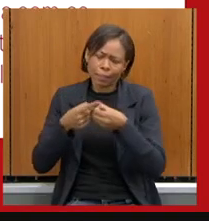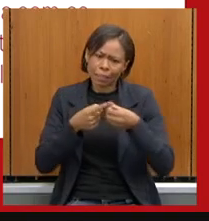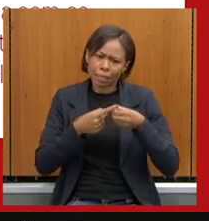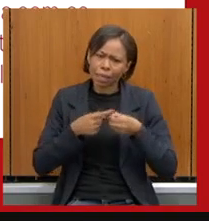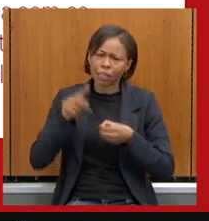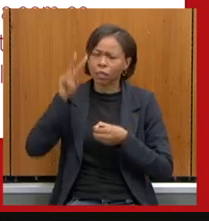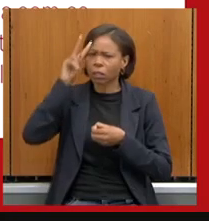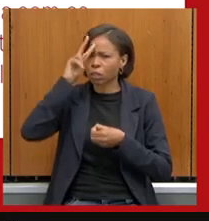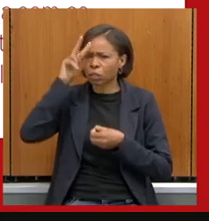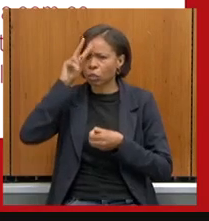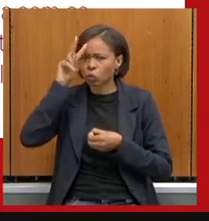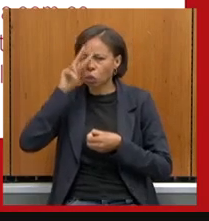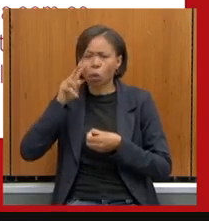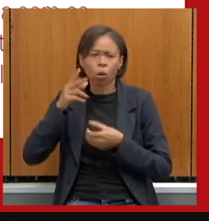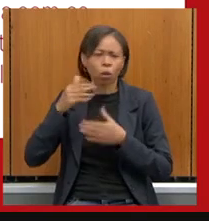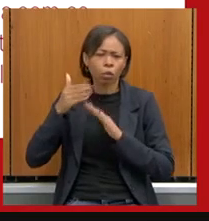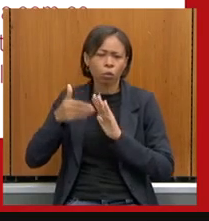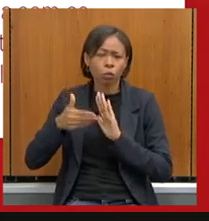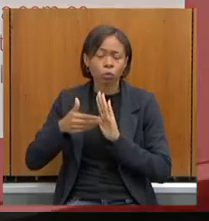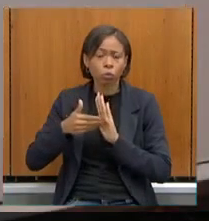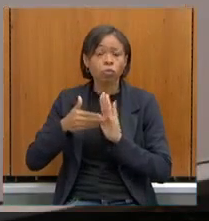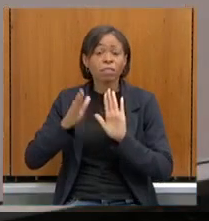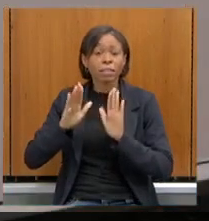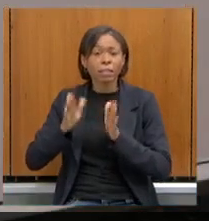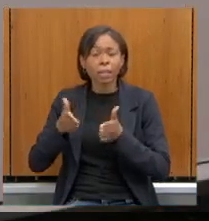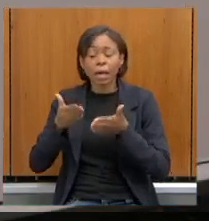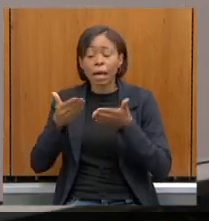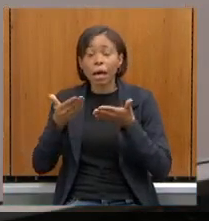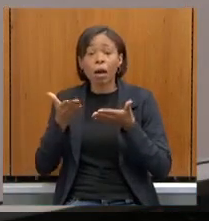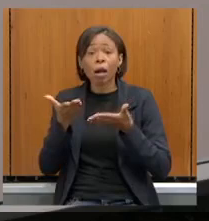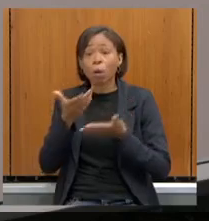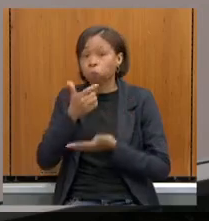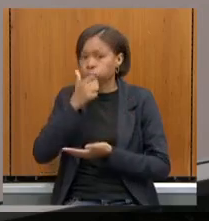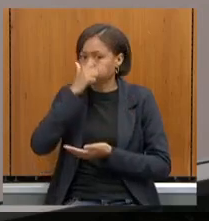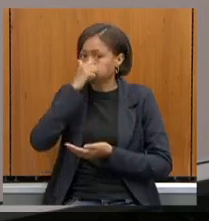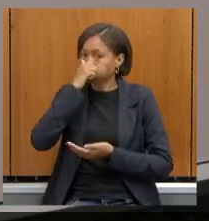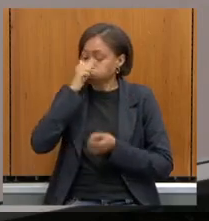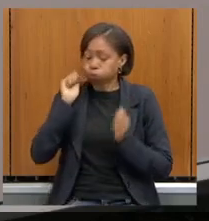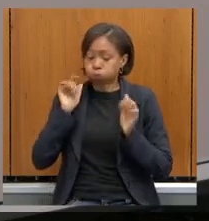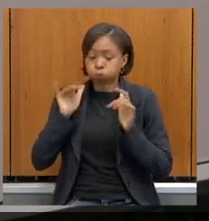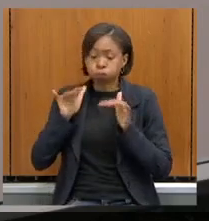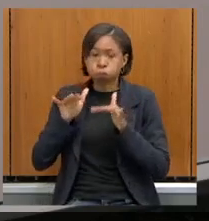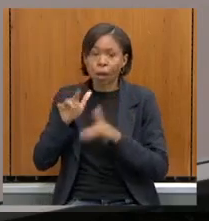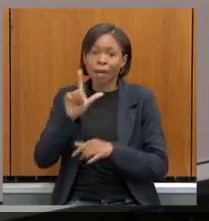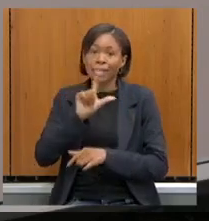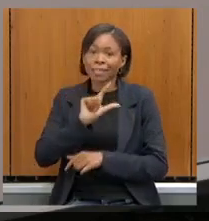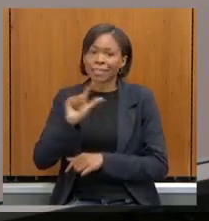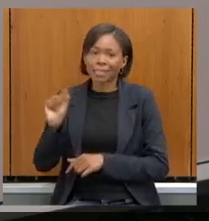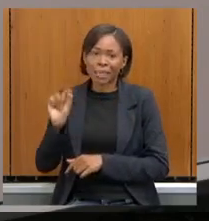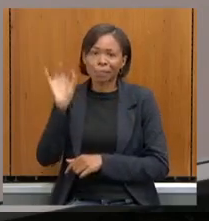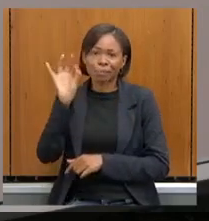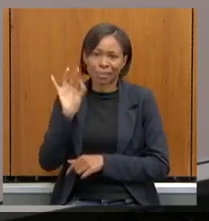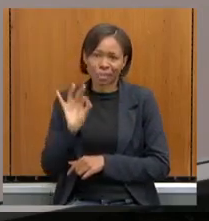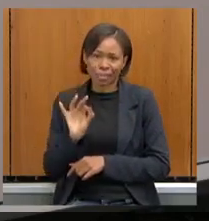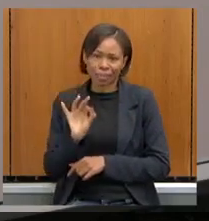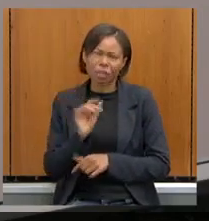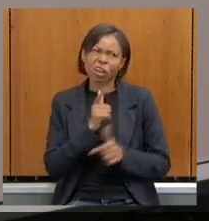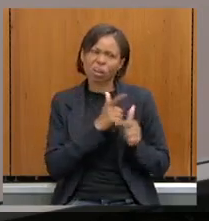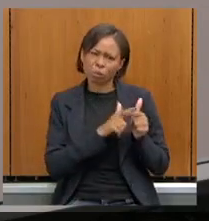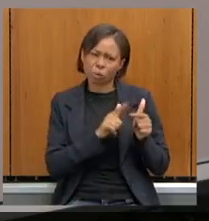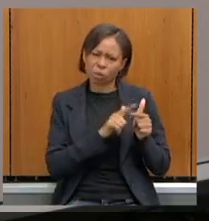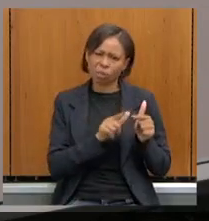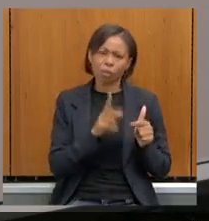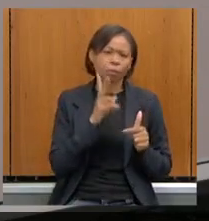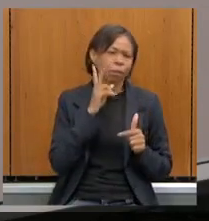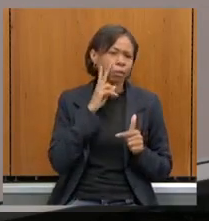Marias, esteve, na maioria das vezes, com 100% de ocupação da rede hoteleira. Temos problema nos bares, nos restaurantes, na